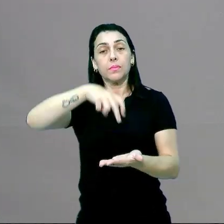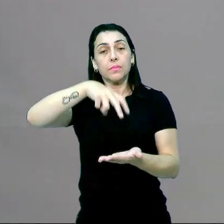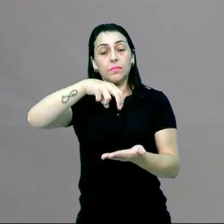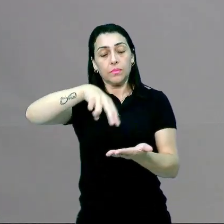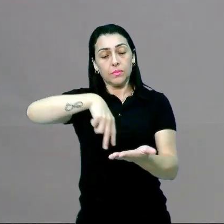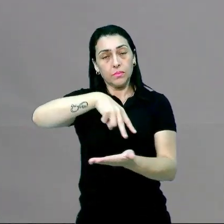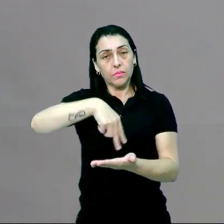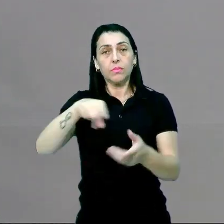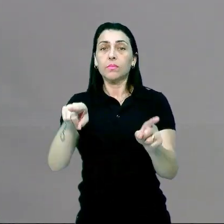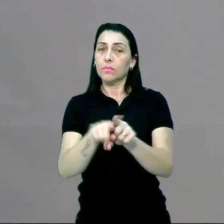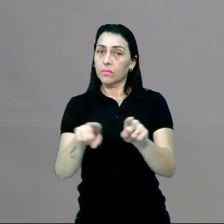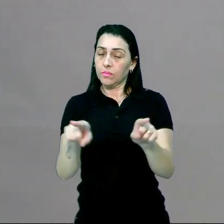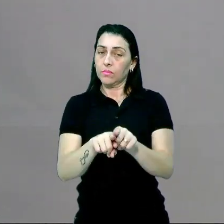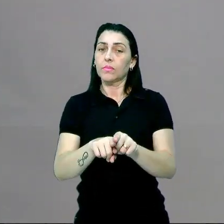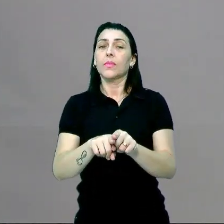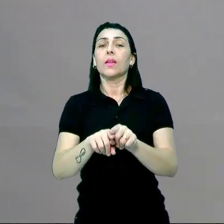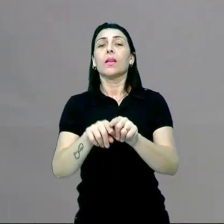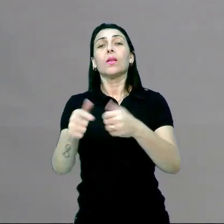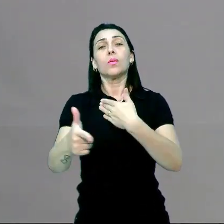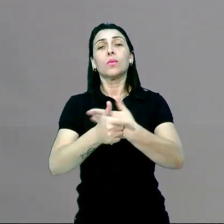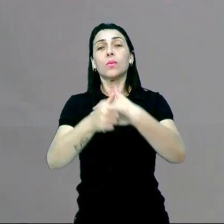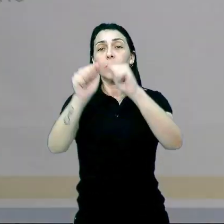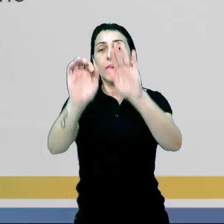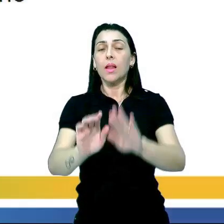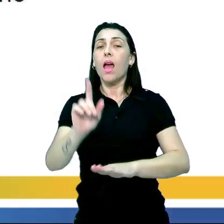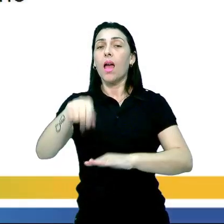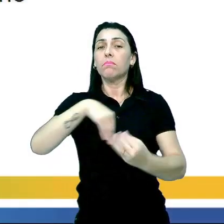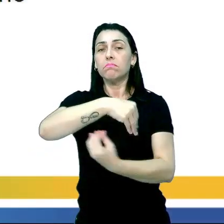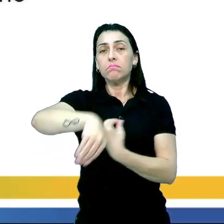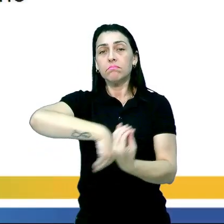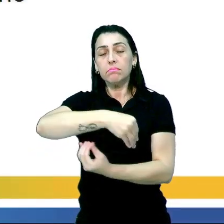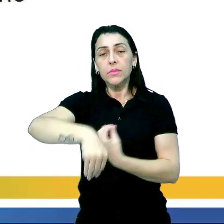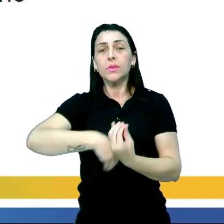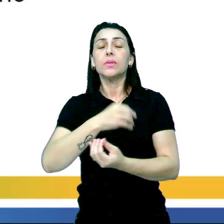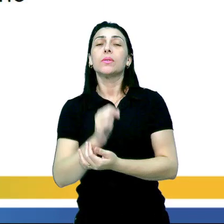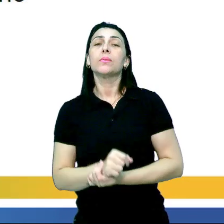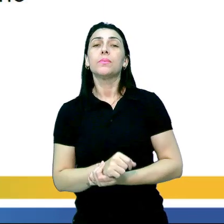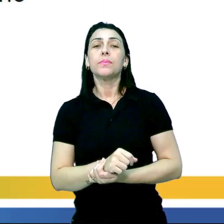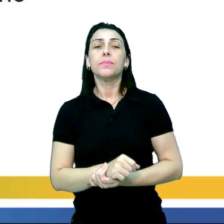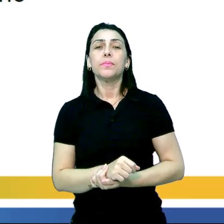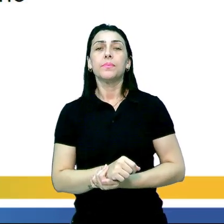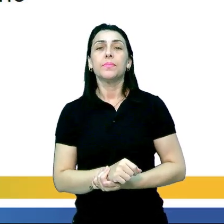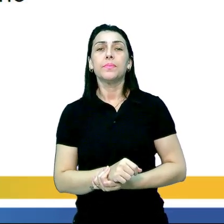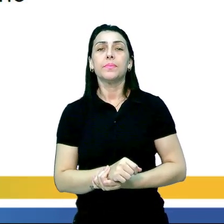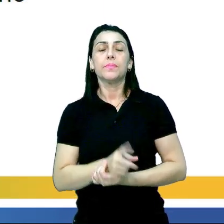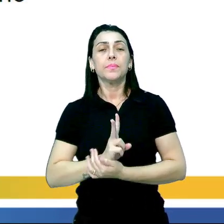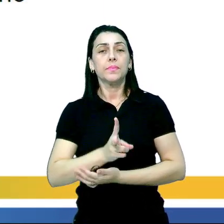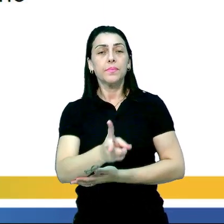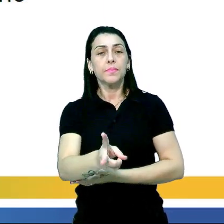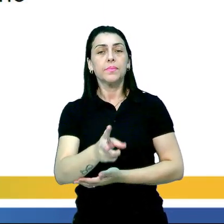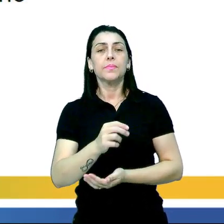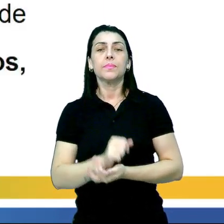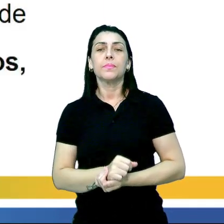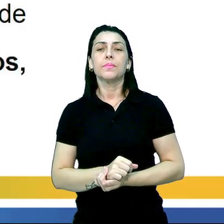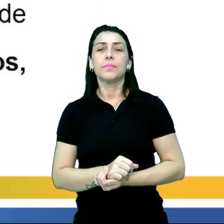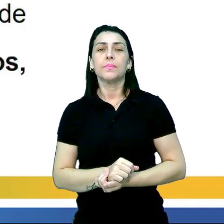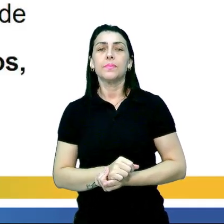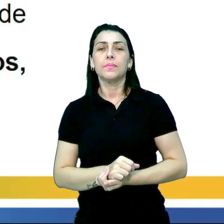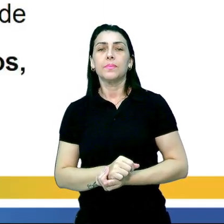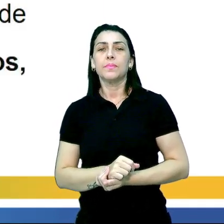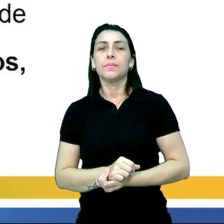não verbal. A linguagem do cartaz era mista. Então vamos lá. Vamos dar continuidade.